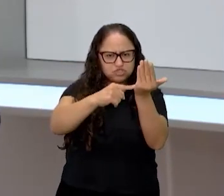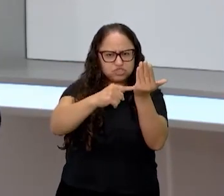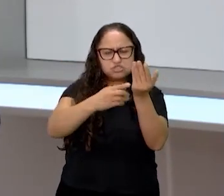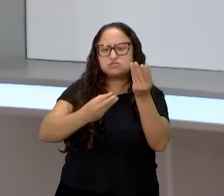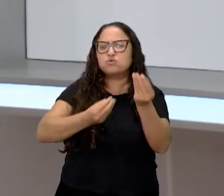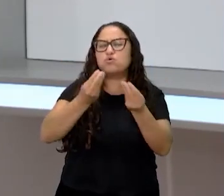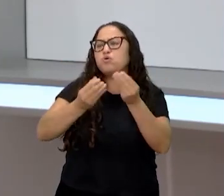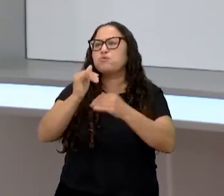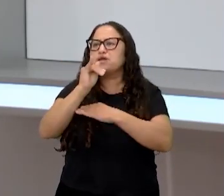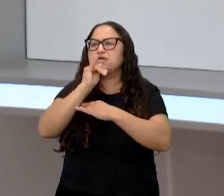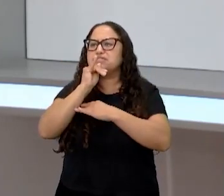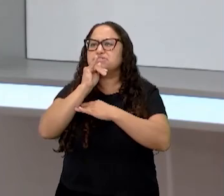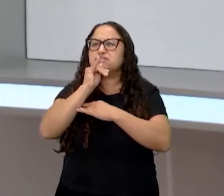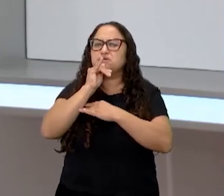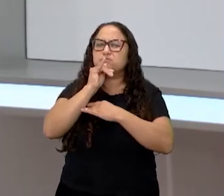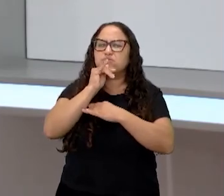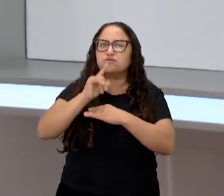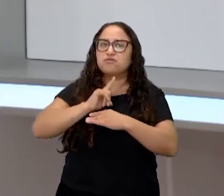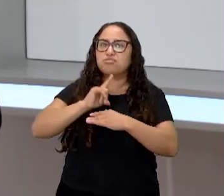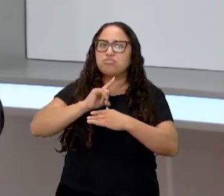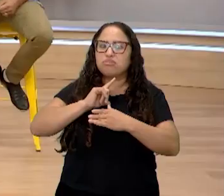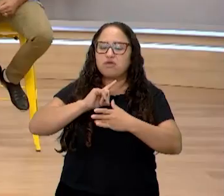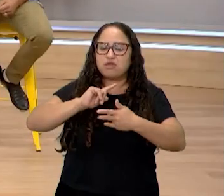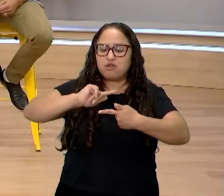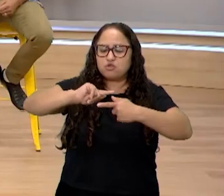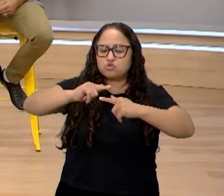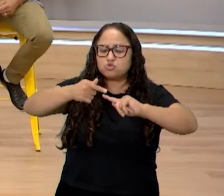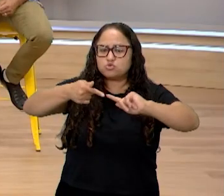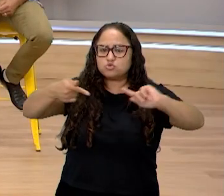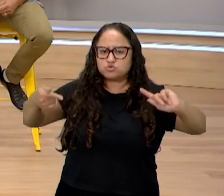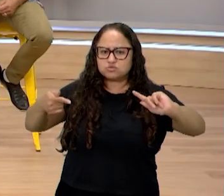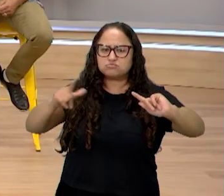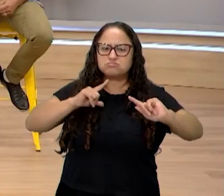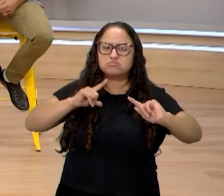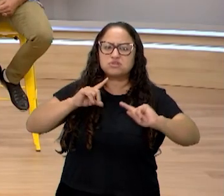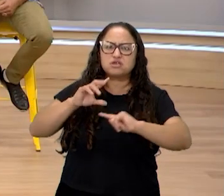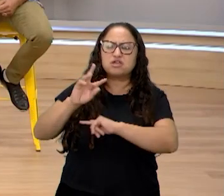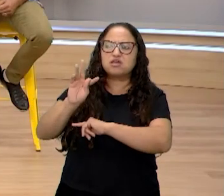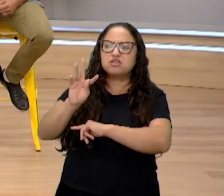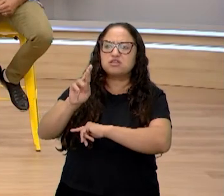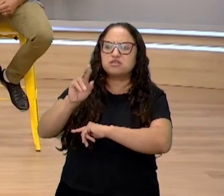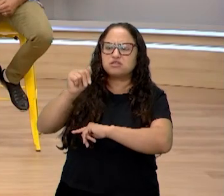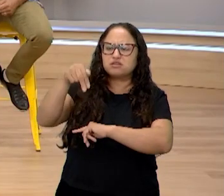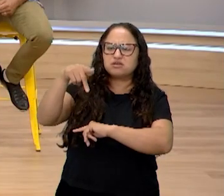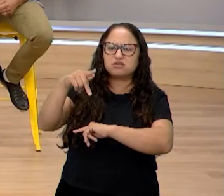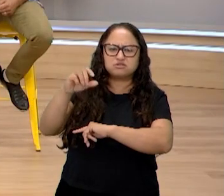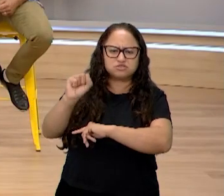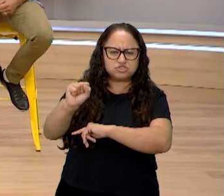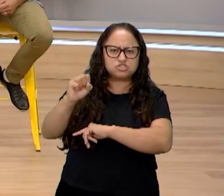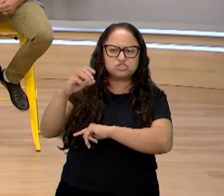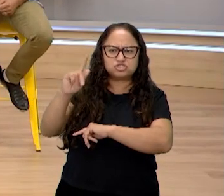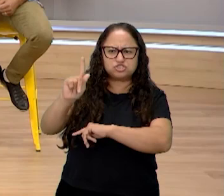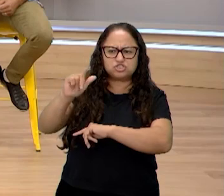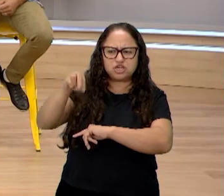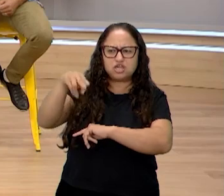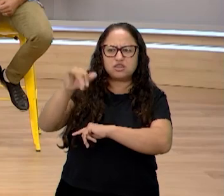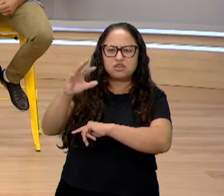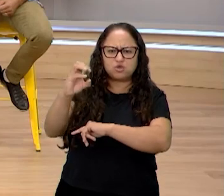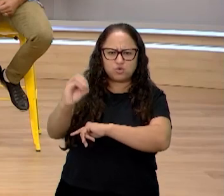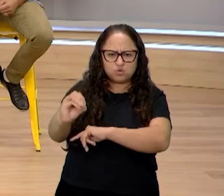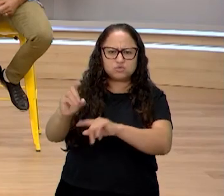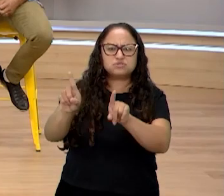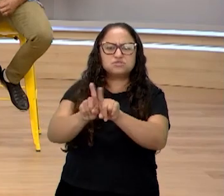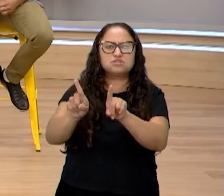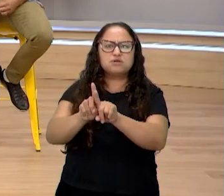por exemplo, de manipulação genética, dos transgênicos, clonagem, Legal. terapia gênica,